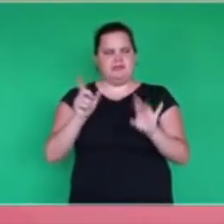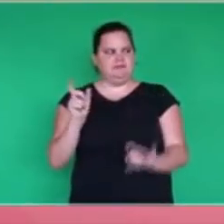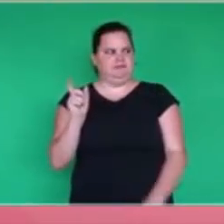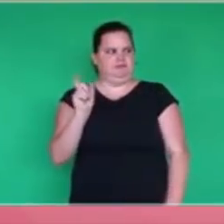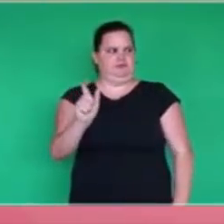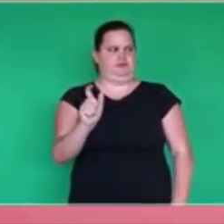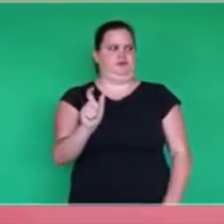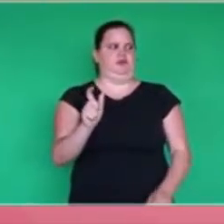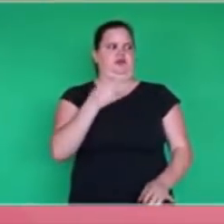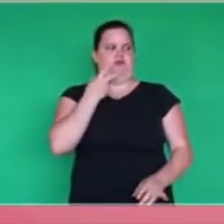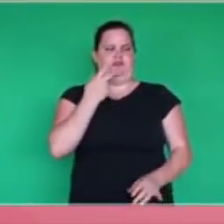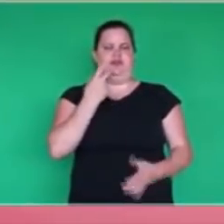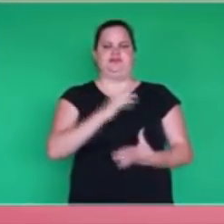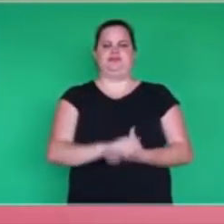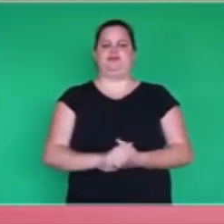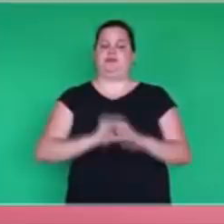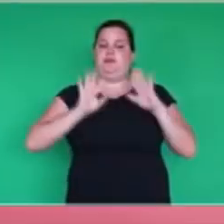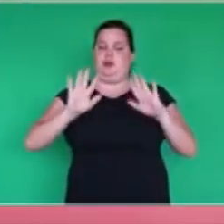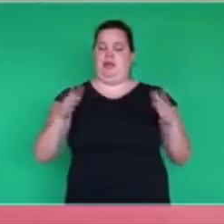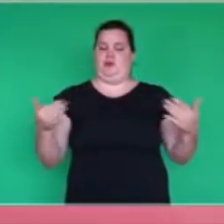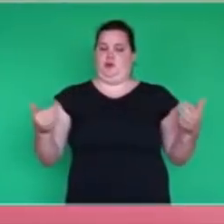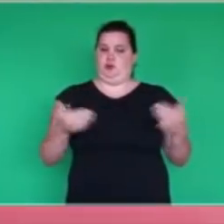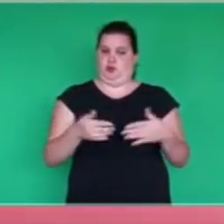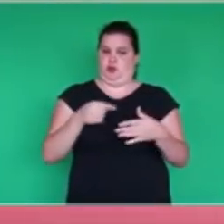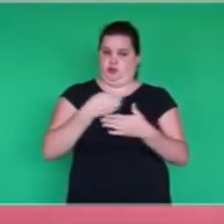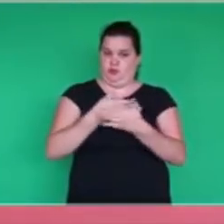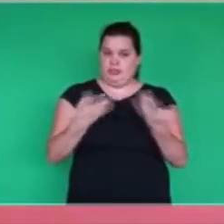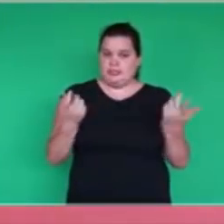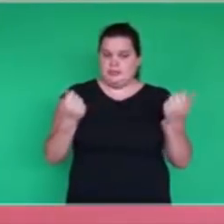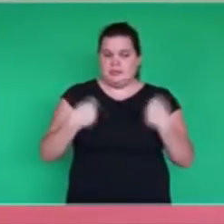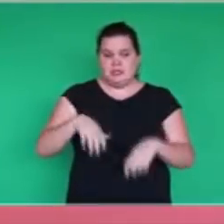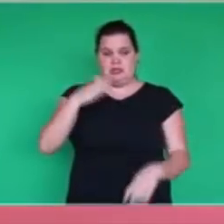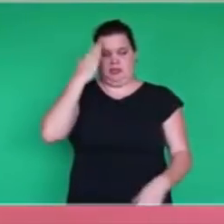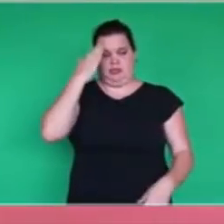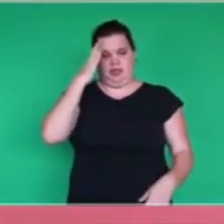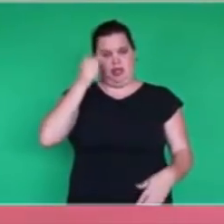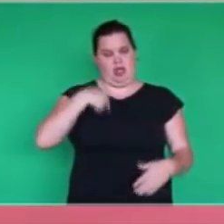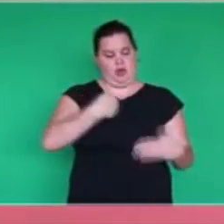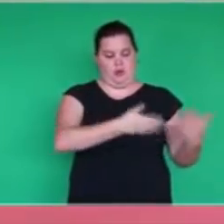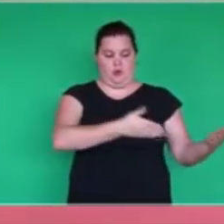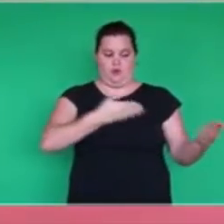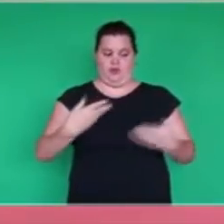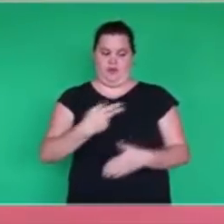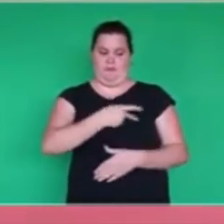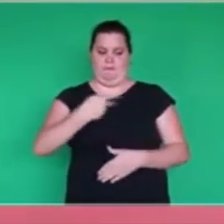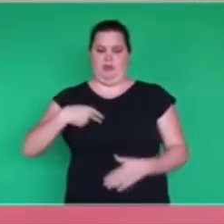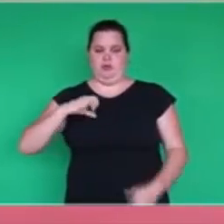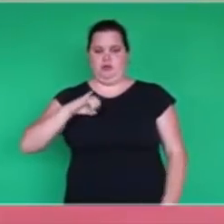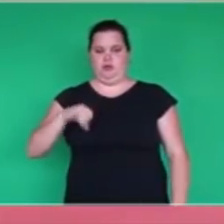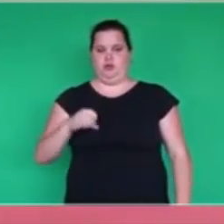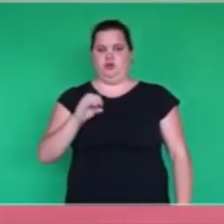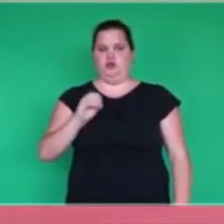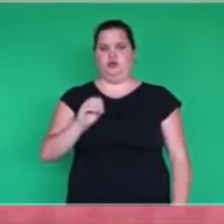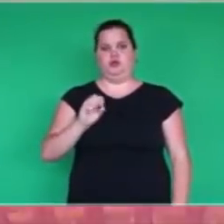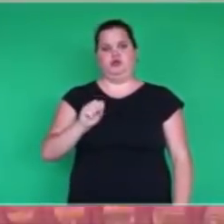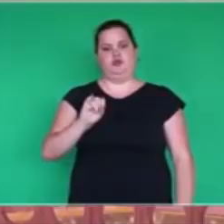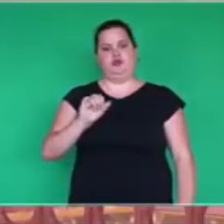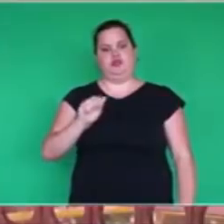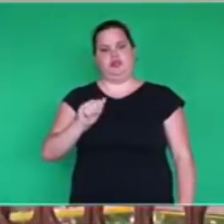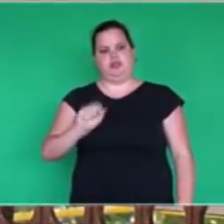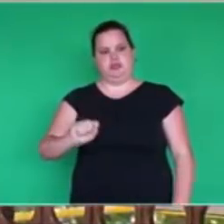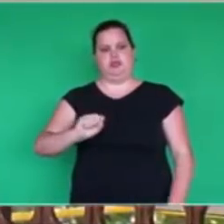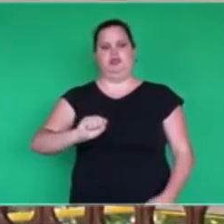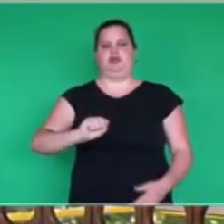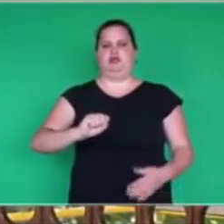hoje, os irmãos vão ver. Eu convidei o pastor Josias para ele nos ajudar aqui nesse